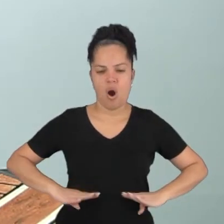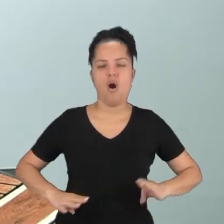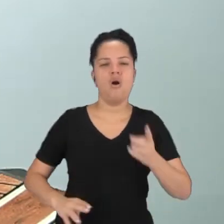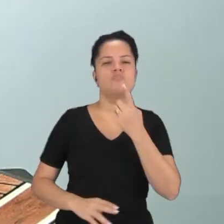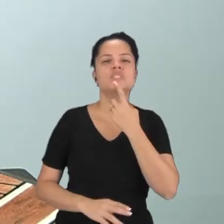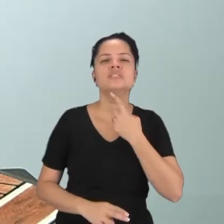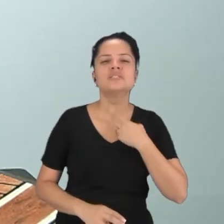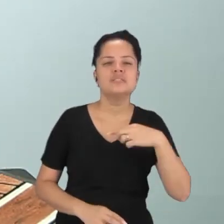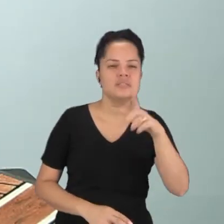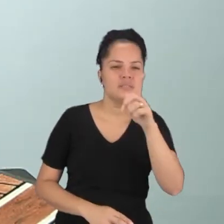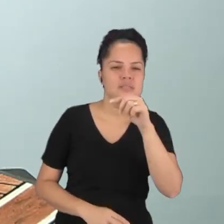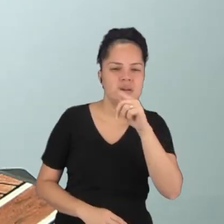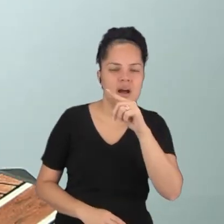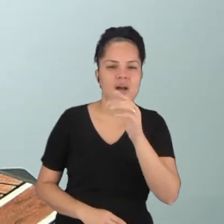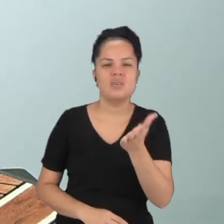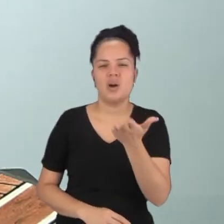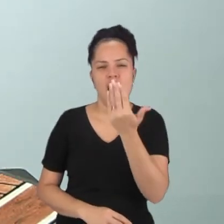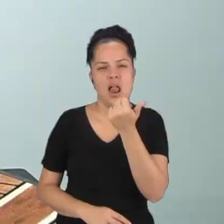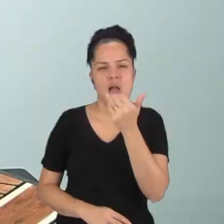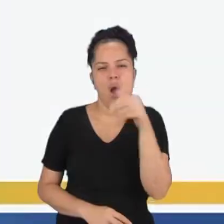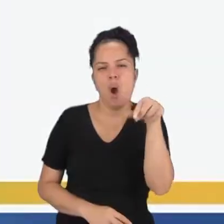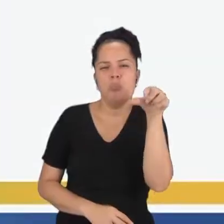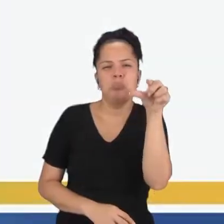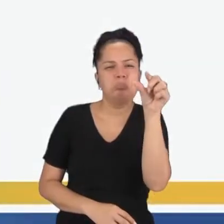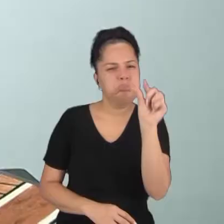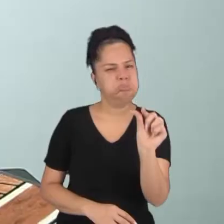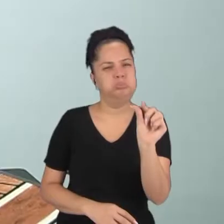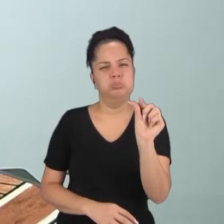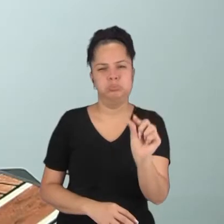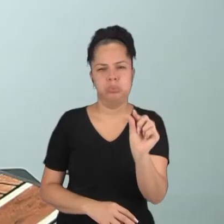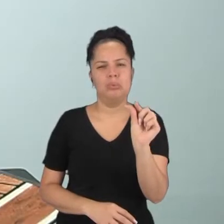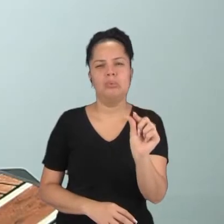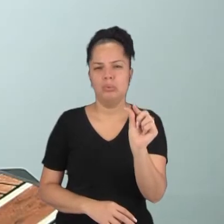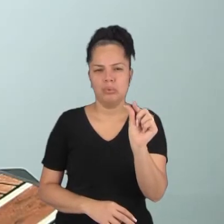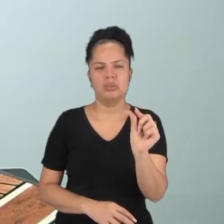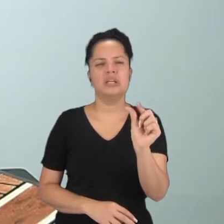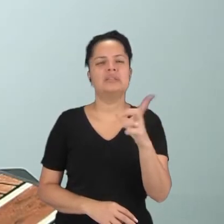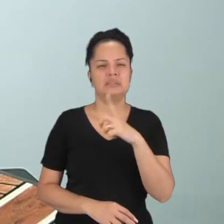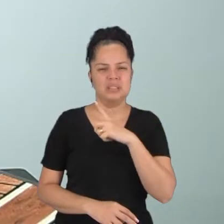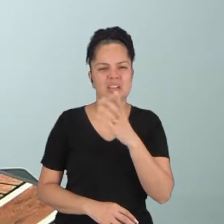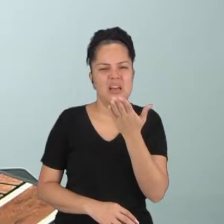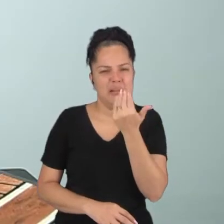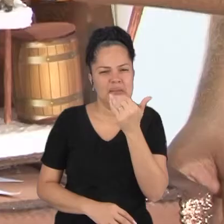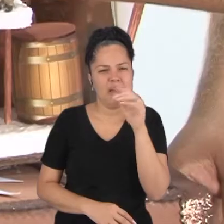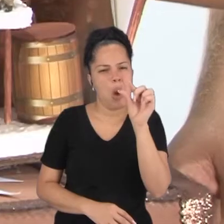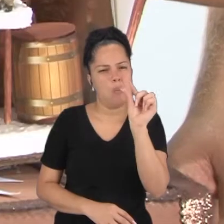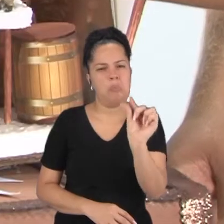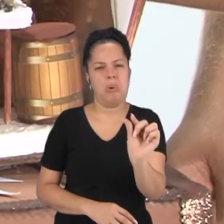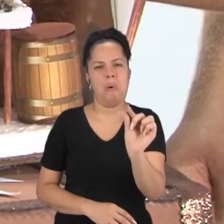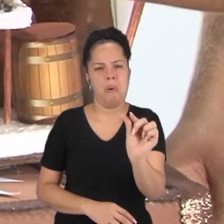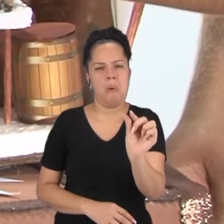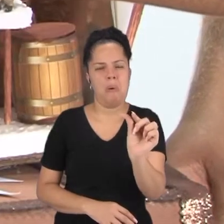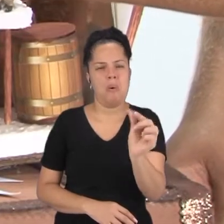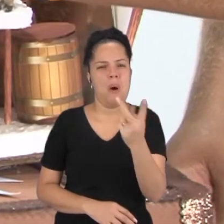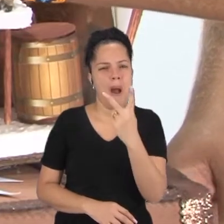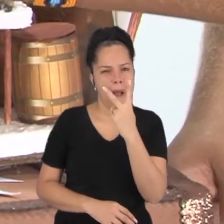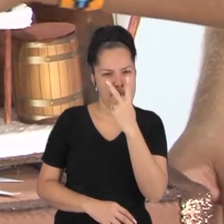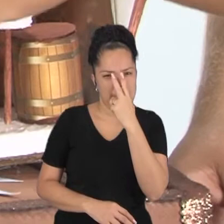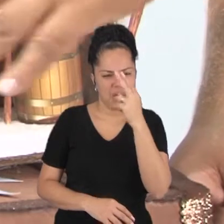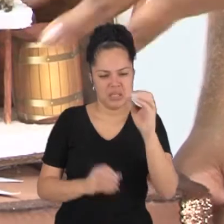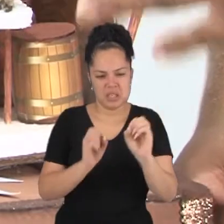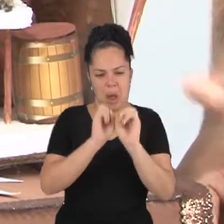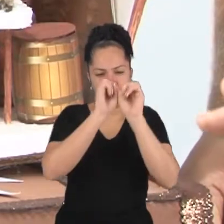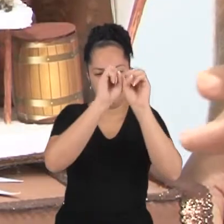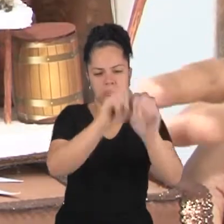quê? Porque a alimentação era escassa, né? Eles serviam, né, a alimentação aqui, né, num balde, jogavam lá como